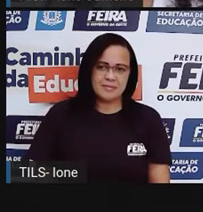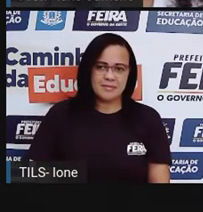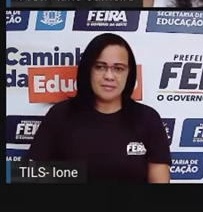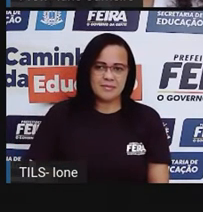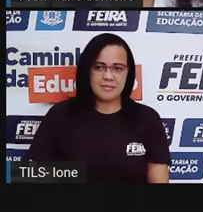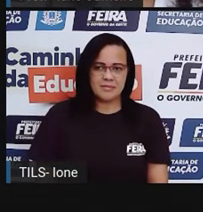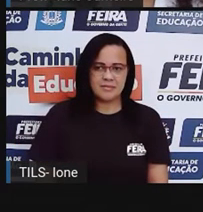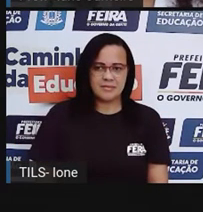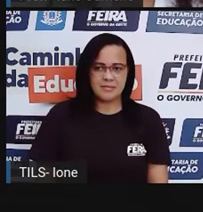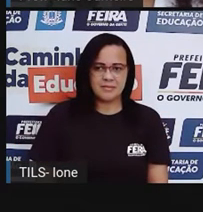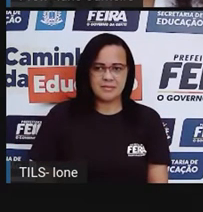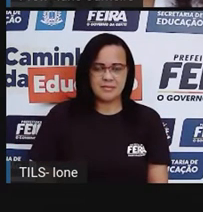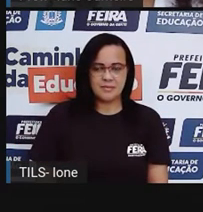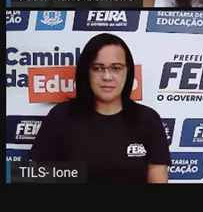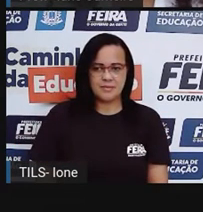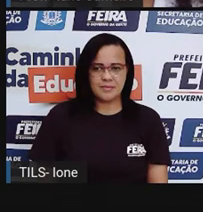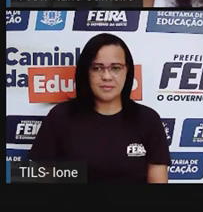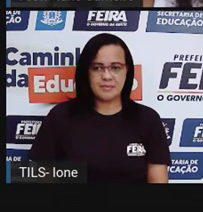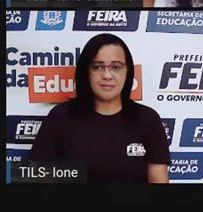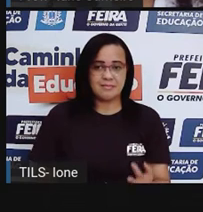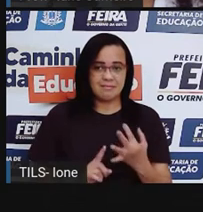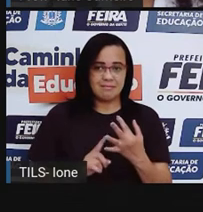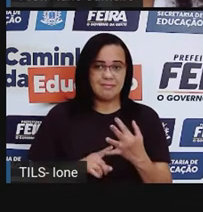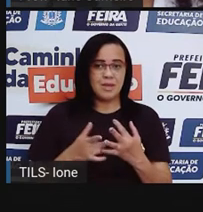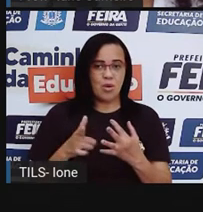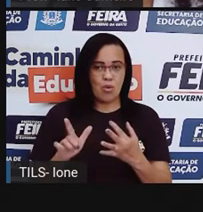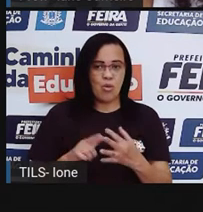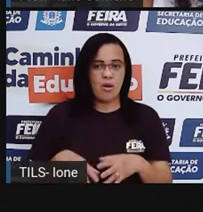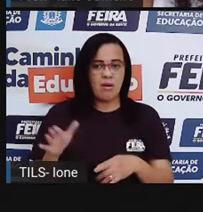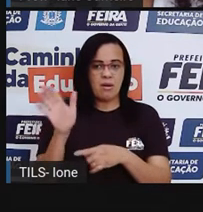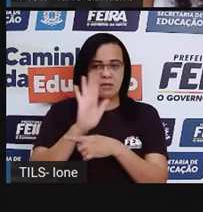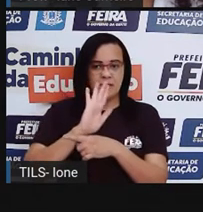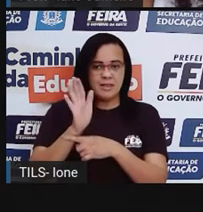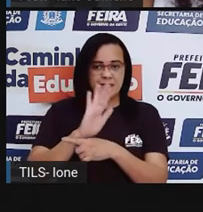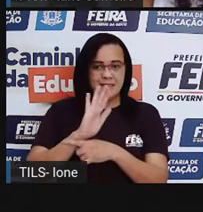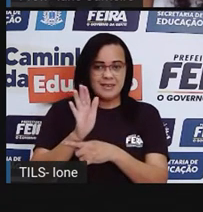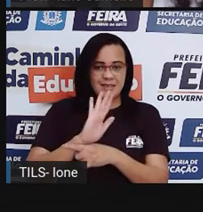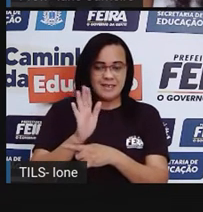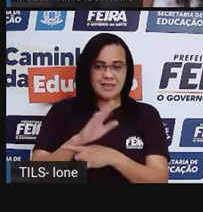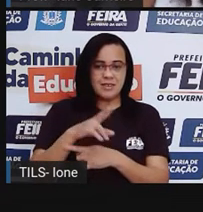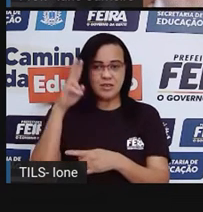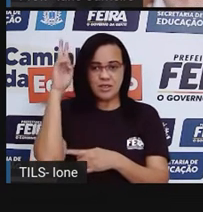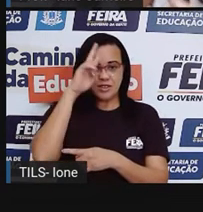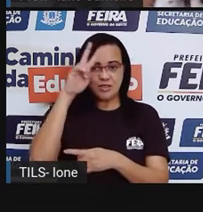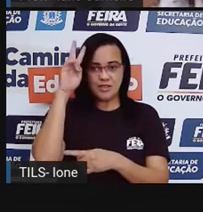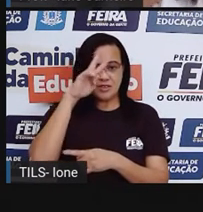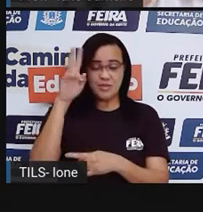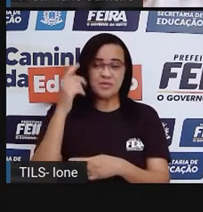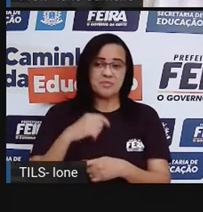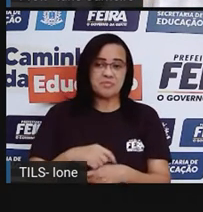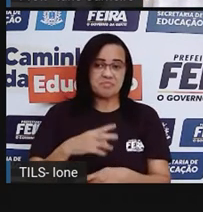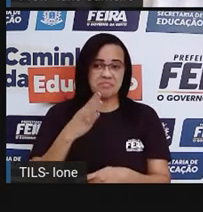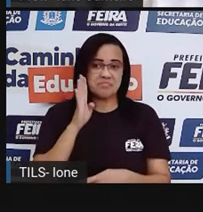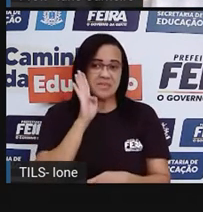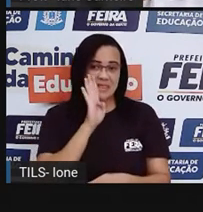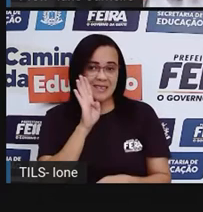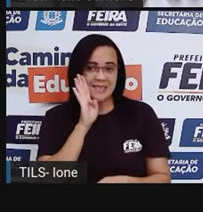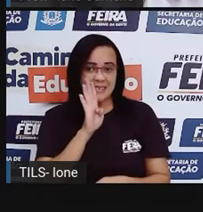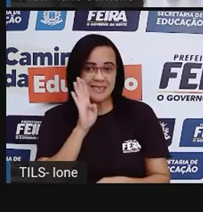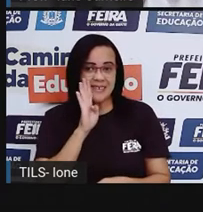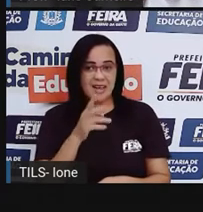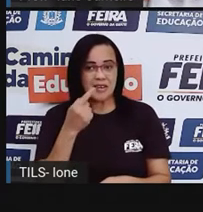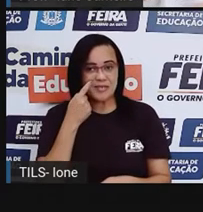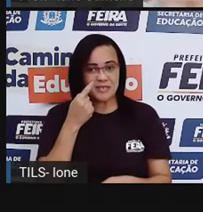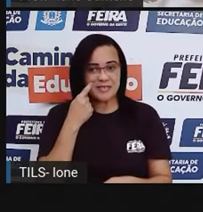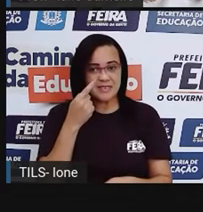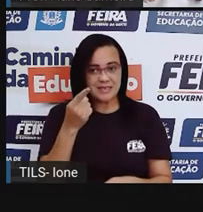Vamos ver outra. Deixa eu ver. Ah, não, aqui é um vídeo, uma história bem legal, bem interessante, que a gente também vai